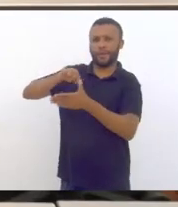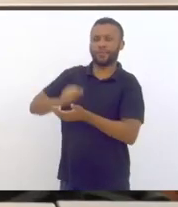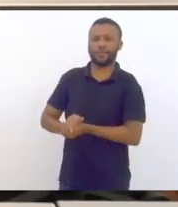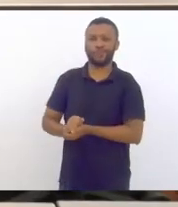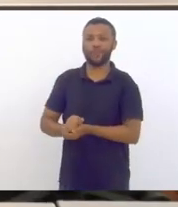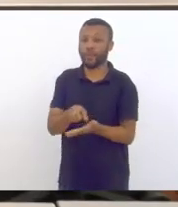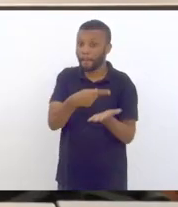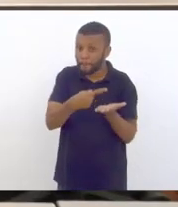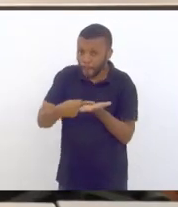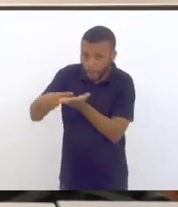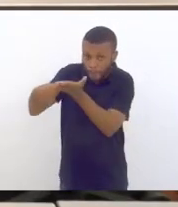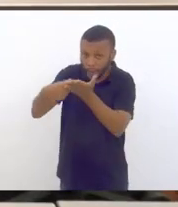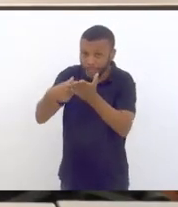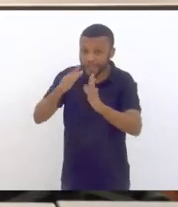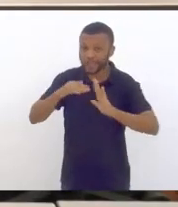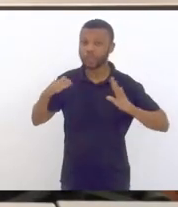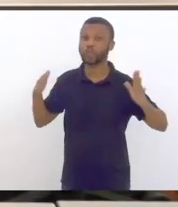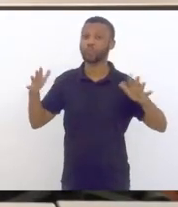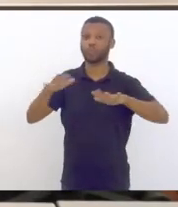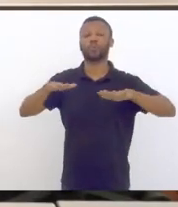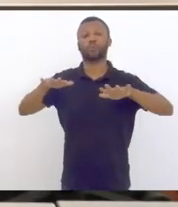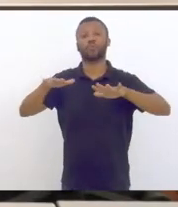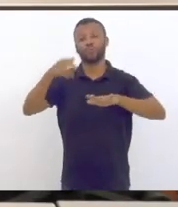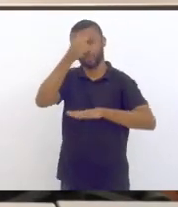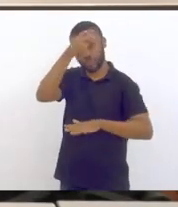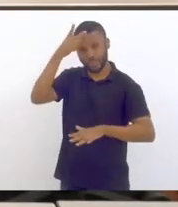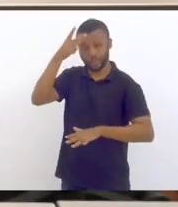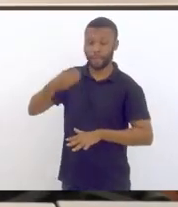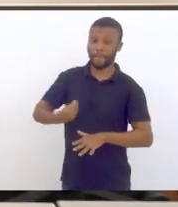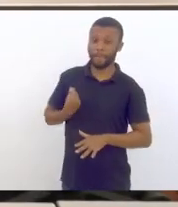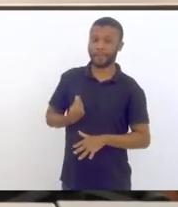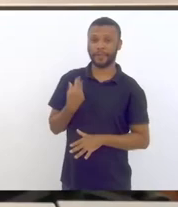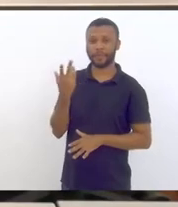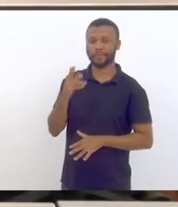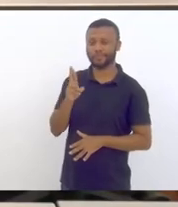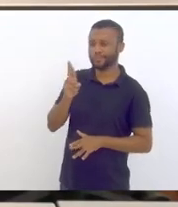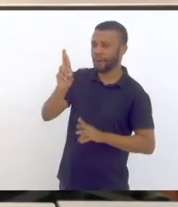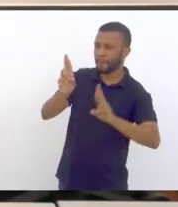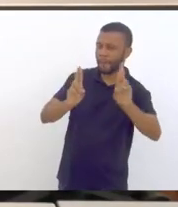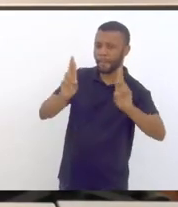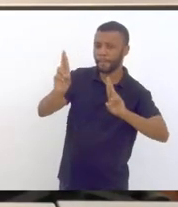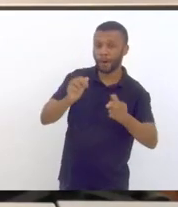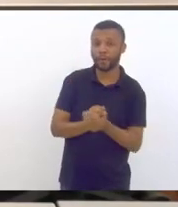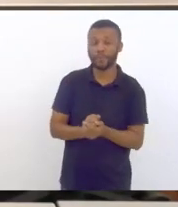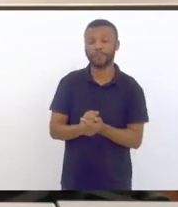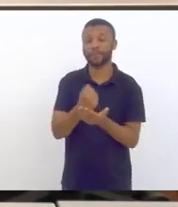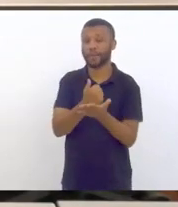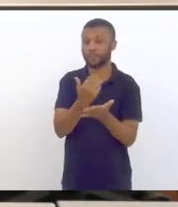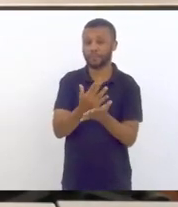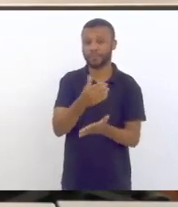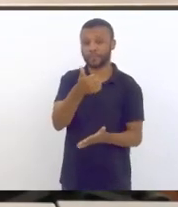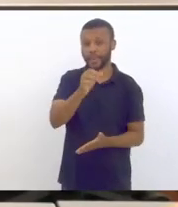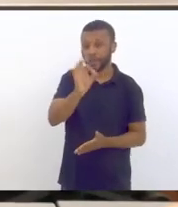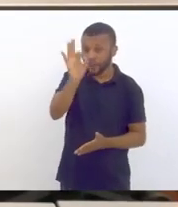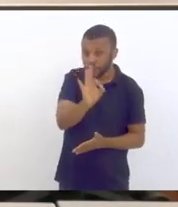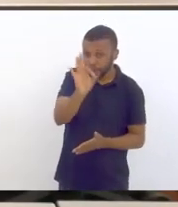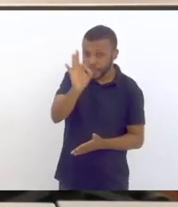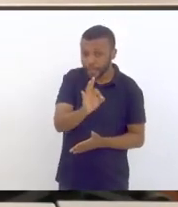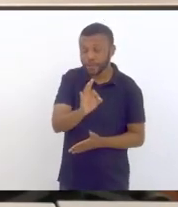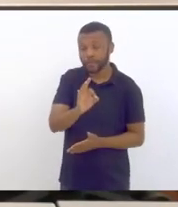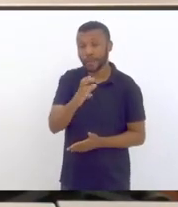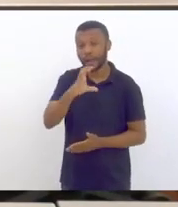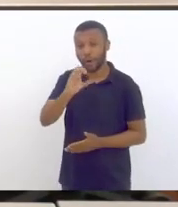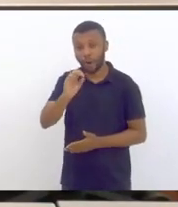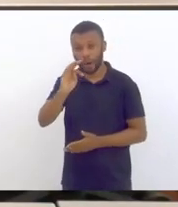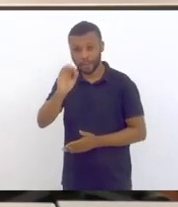presentes e com um time que como isso diz respeito à distribuição de 10% no mínimo da cota parte do ICMS eles não